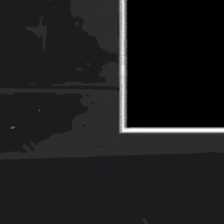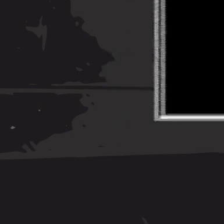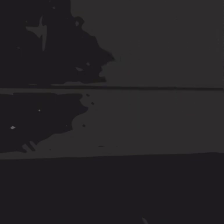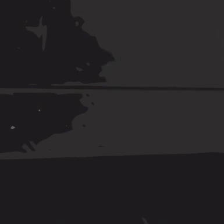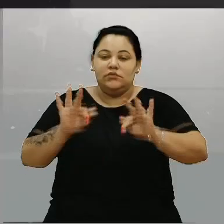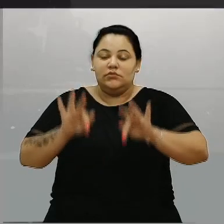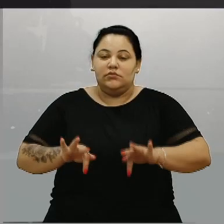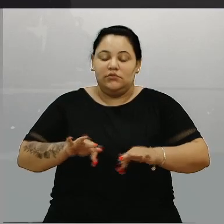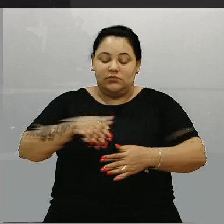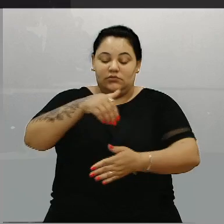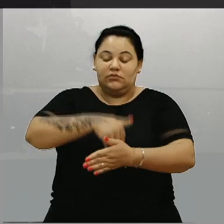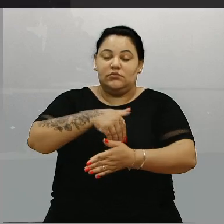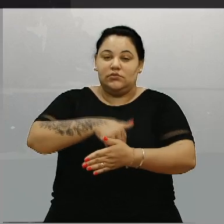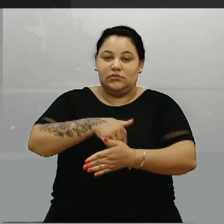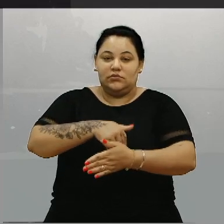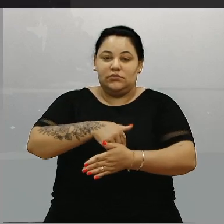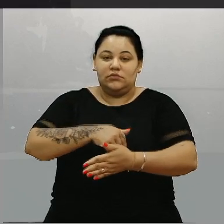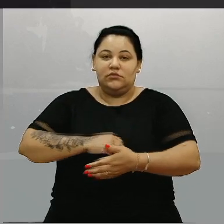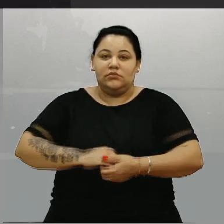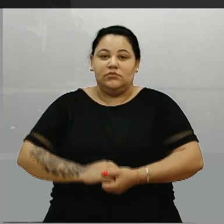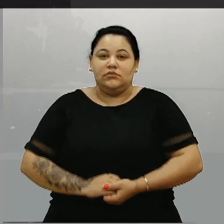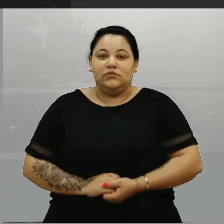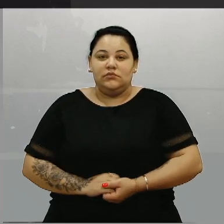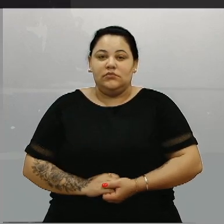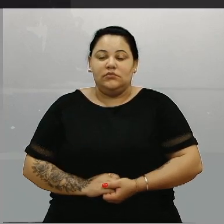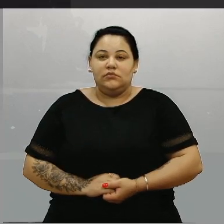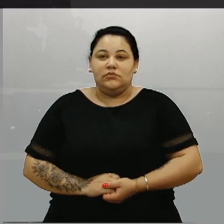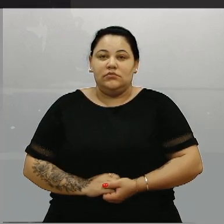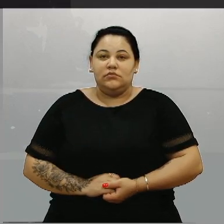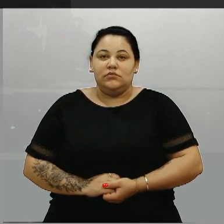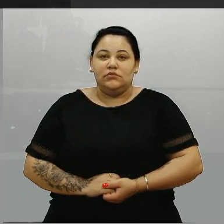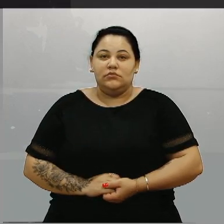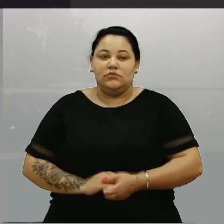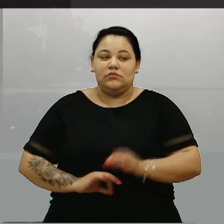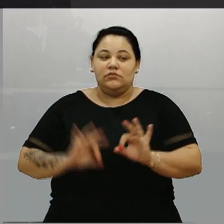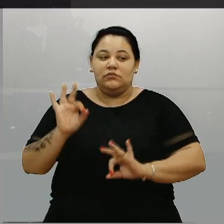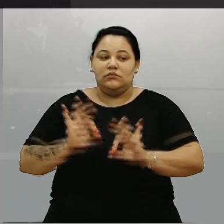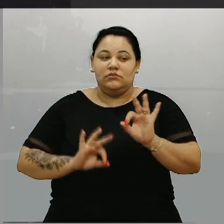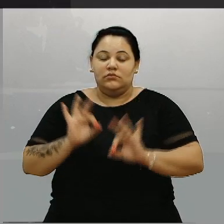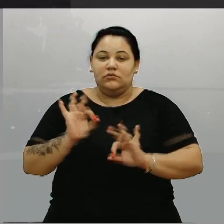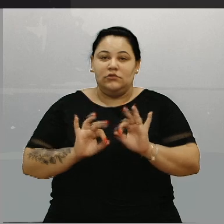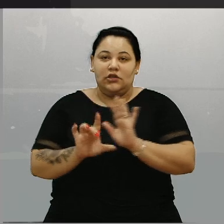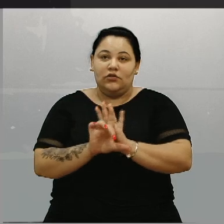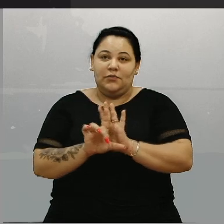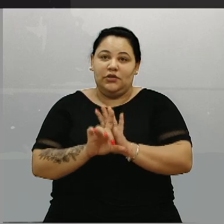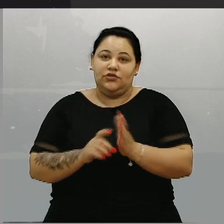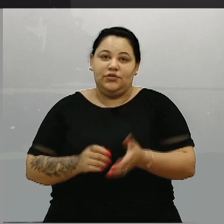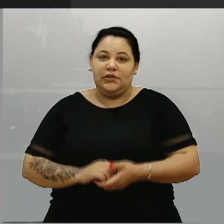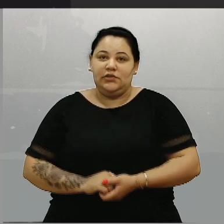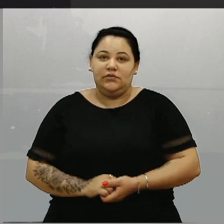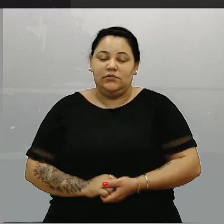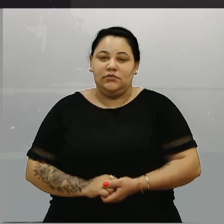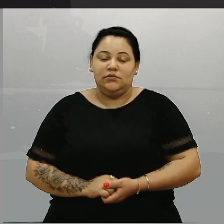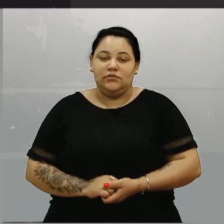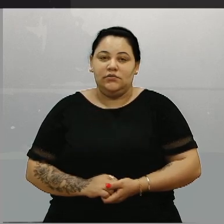Encerrado o registro dos votos, encerrada a votação. O projeto de lei foi aprovado